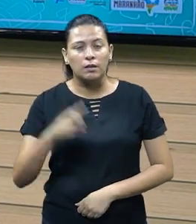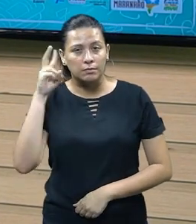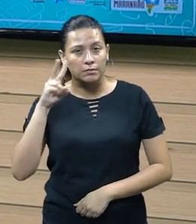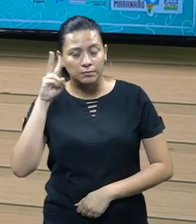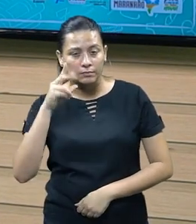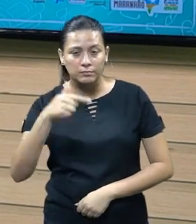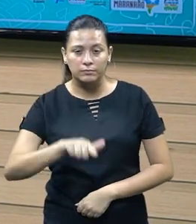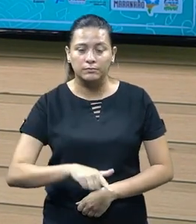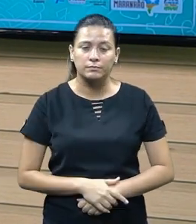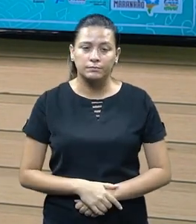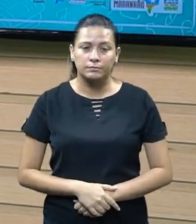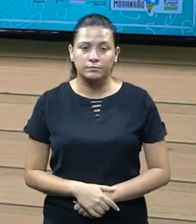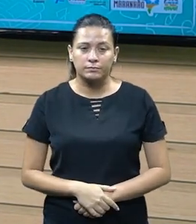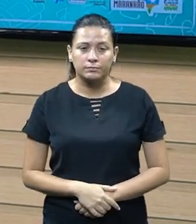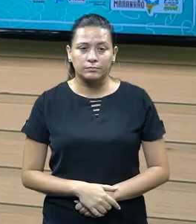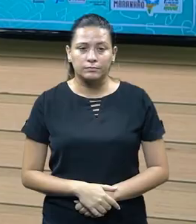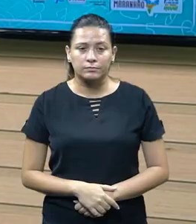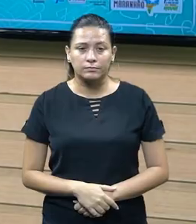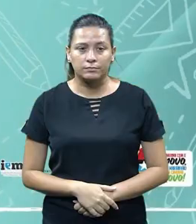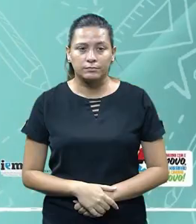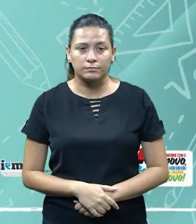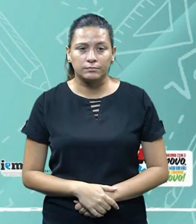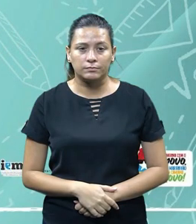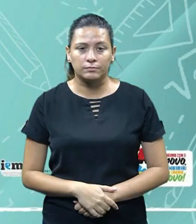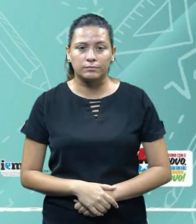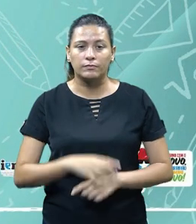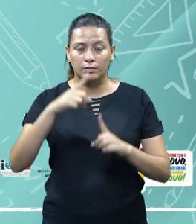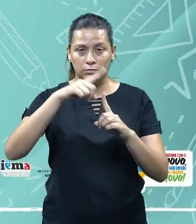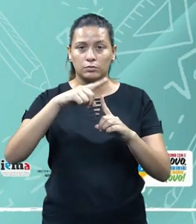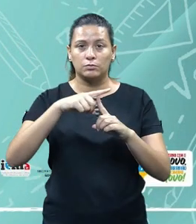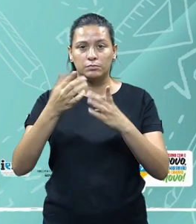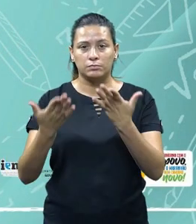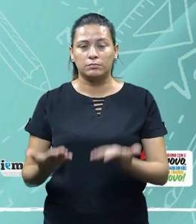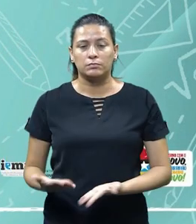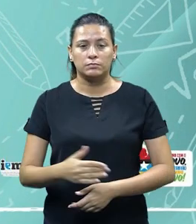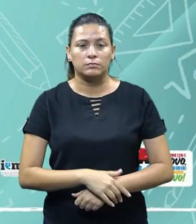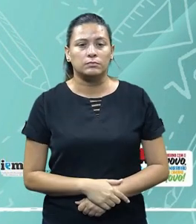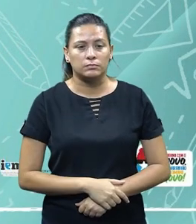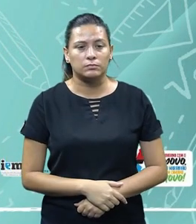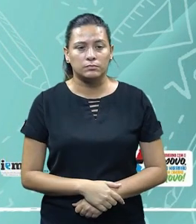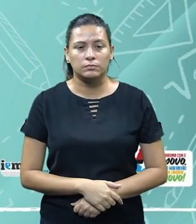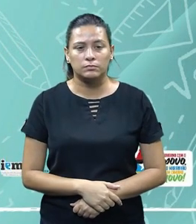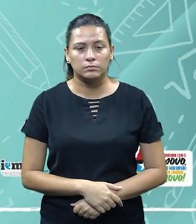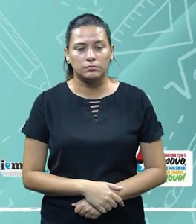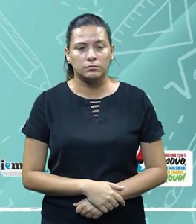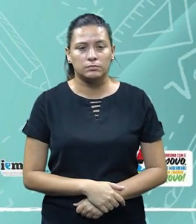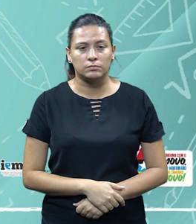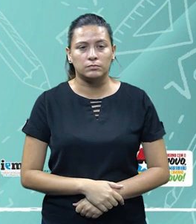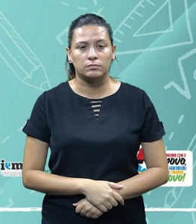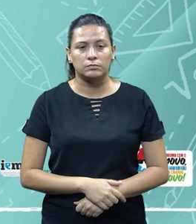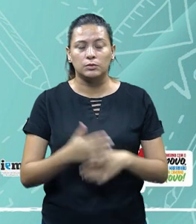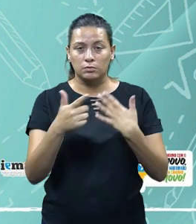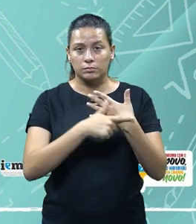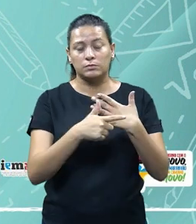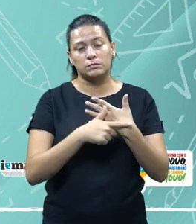relembrem tá OK pra gente não ficar com déficit nenhum e aqui a gente tem tipos de fichamento né com a sua